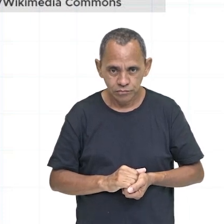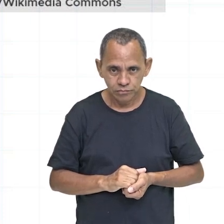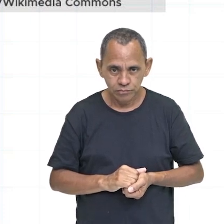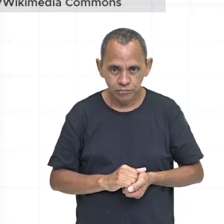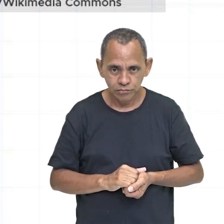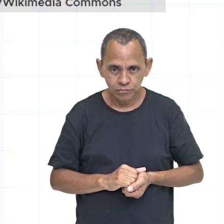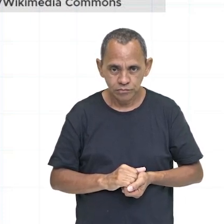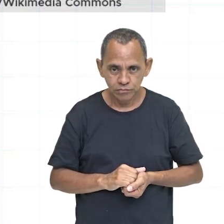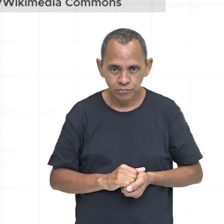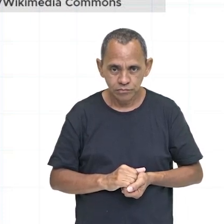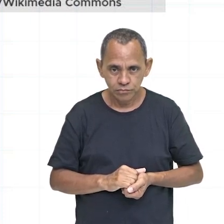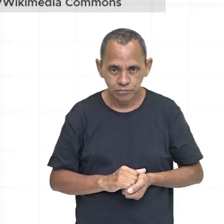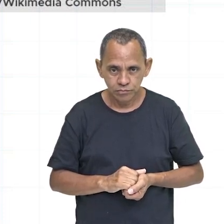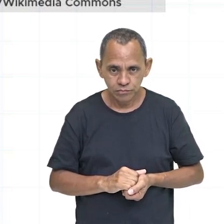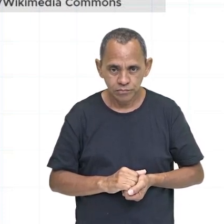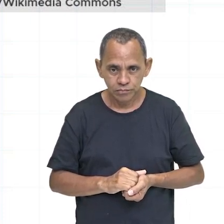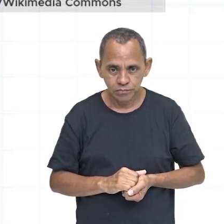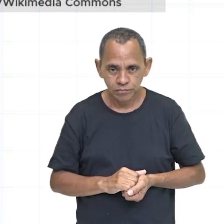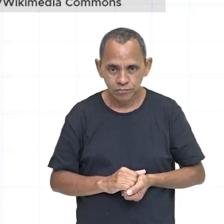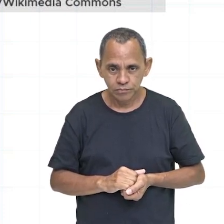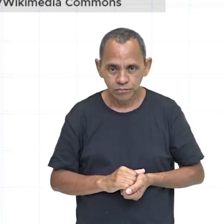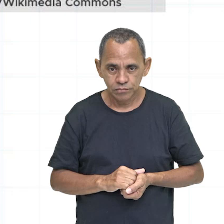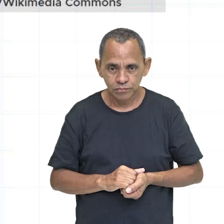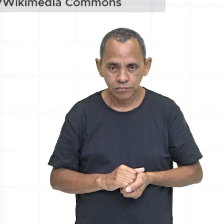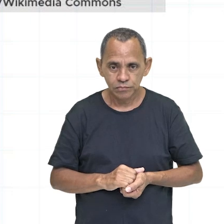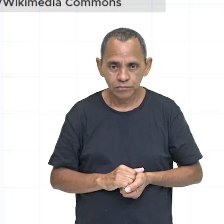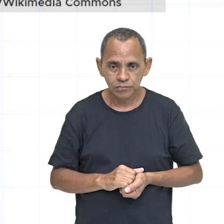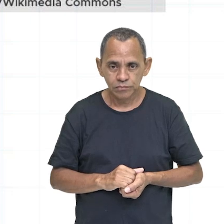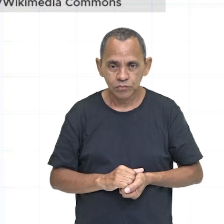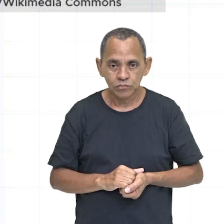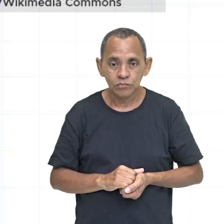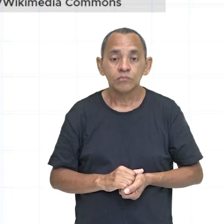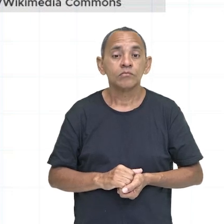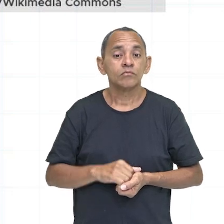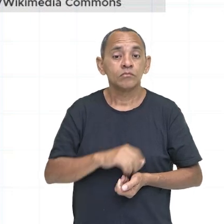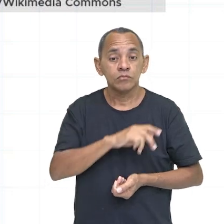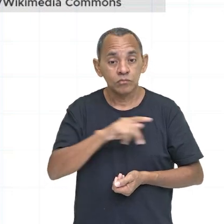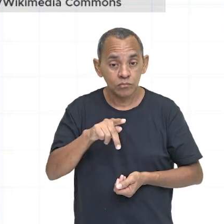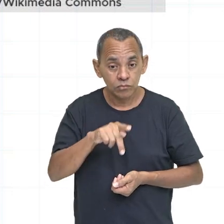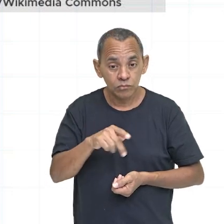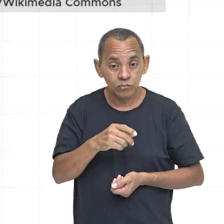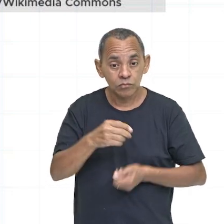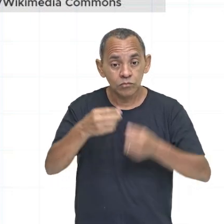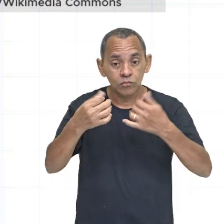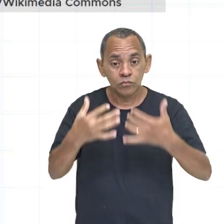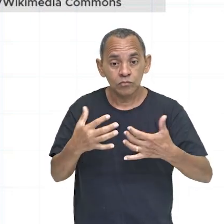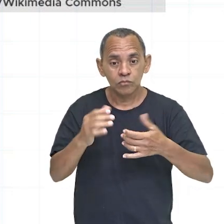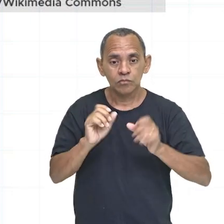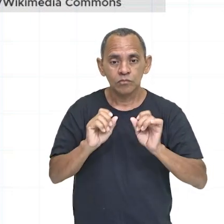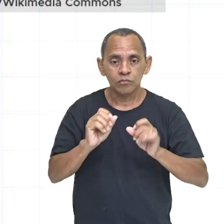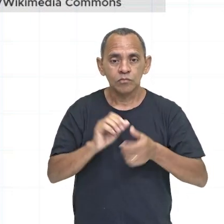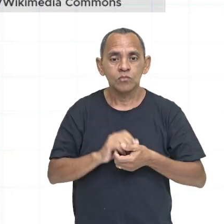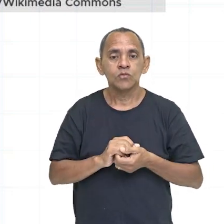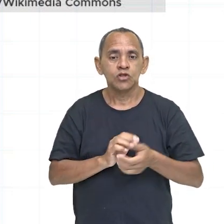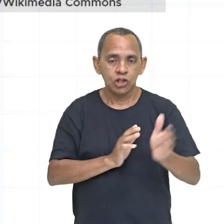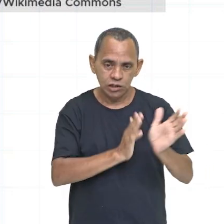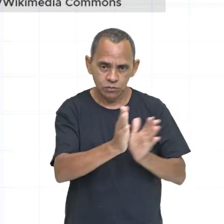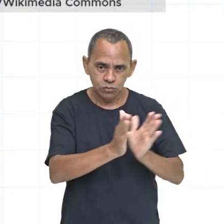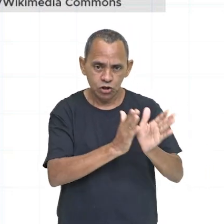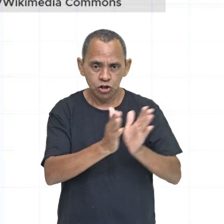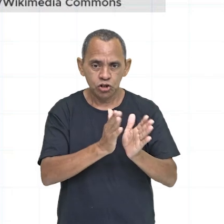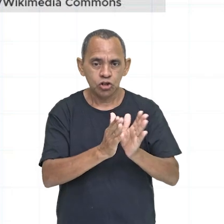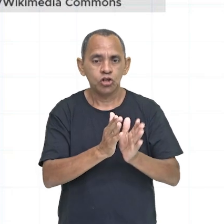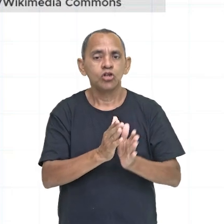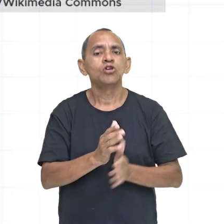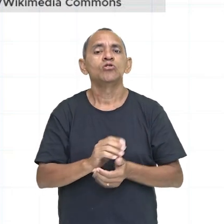official language alongside Maori. Então, nessa data aqui, foi quando o